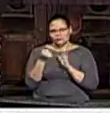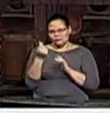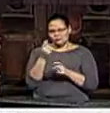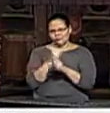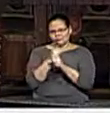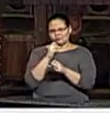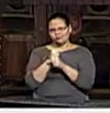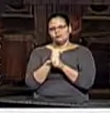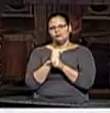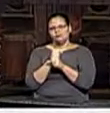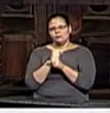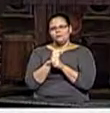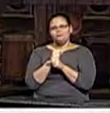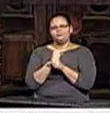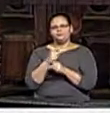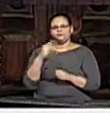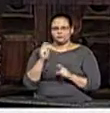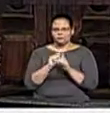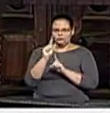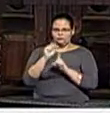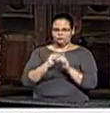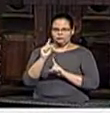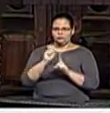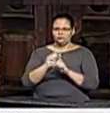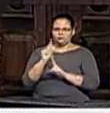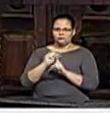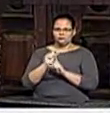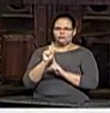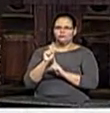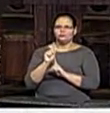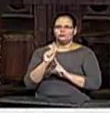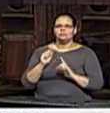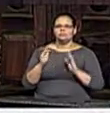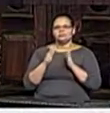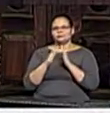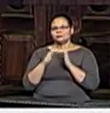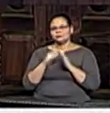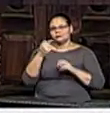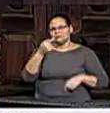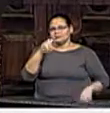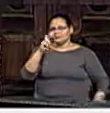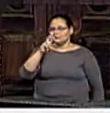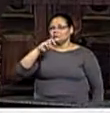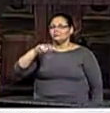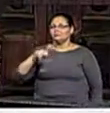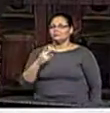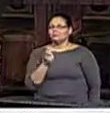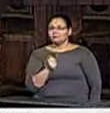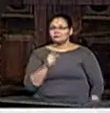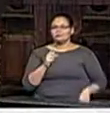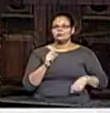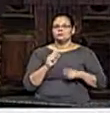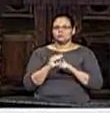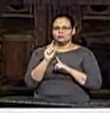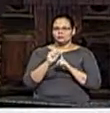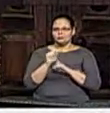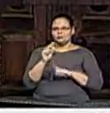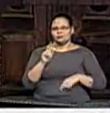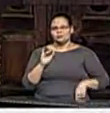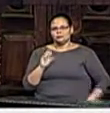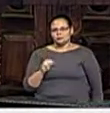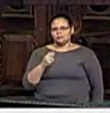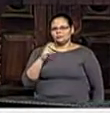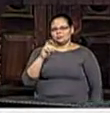orçamentária de aluguel de imóveis de 75 milhões, de aluguel de vagas de 5